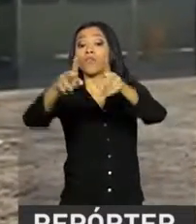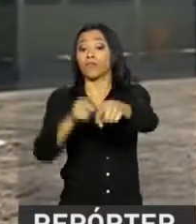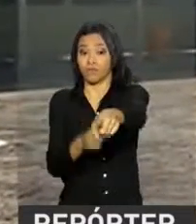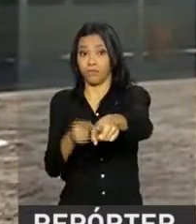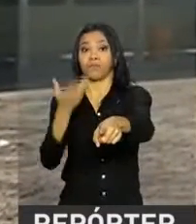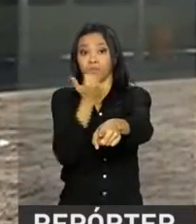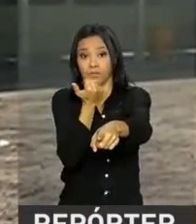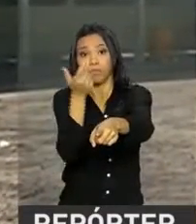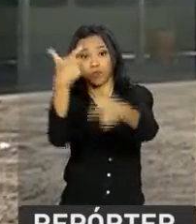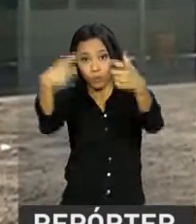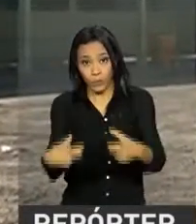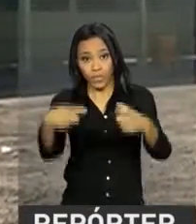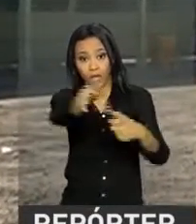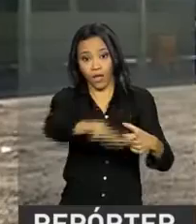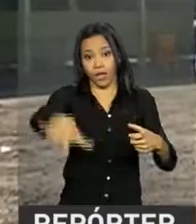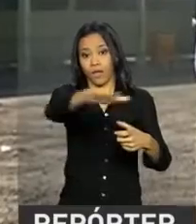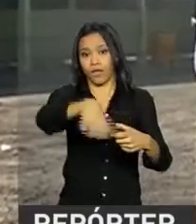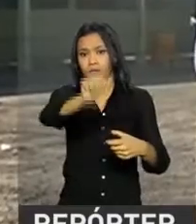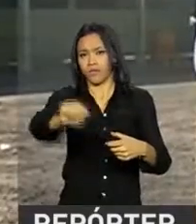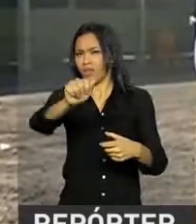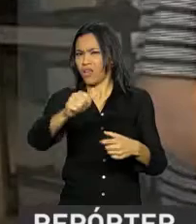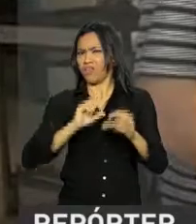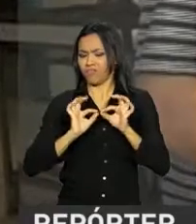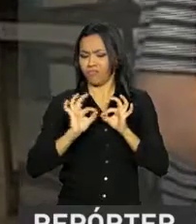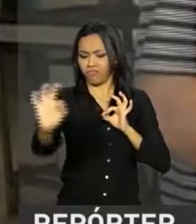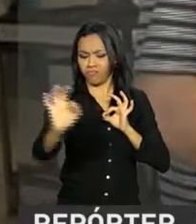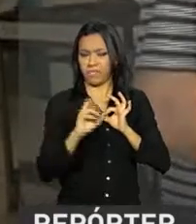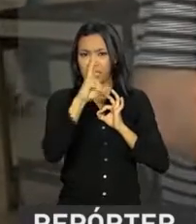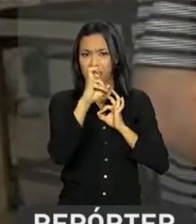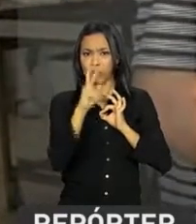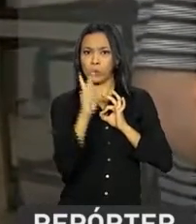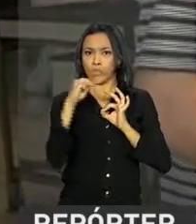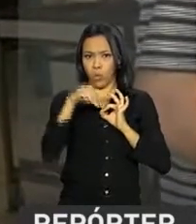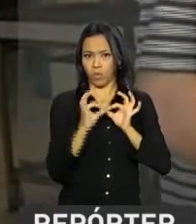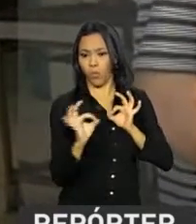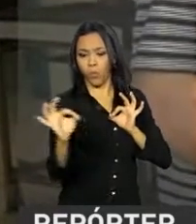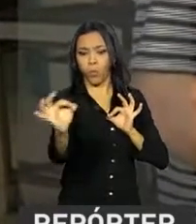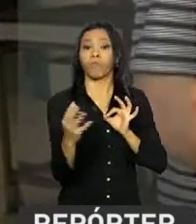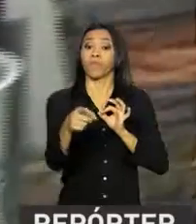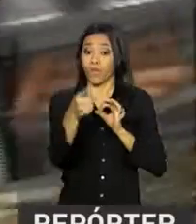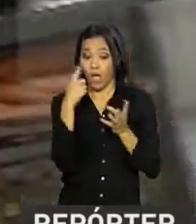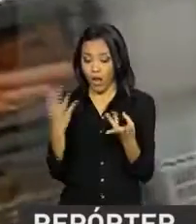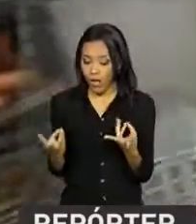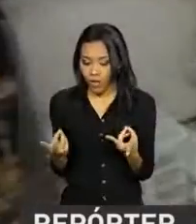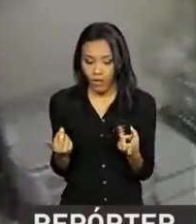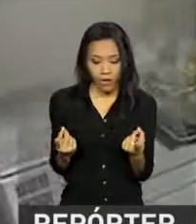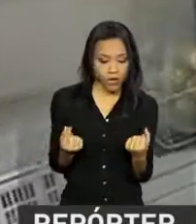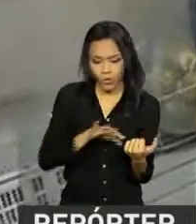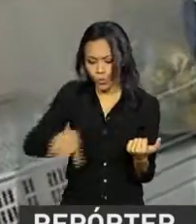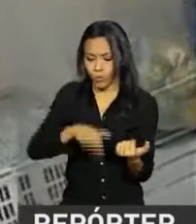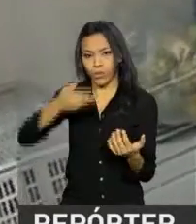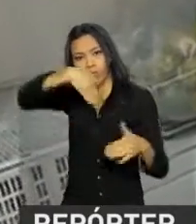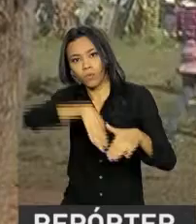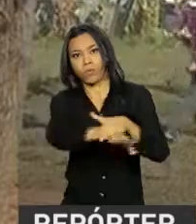adolescente italianos é de mais ou menos cinco quilômetros a equipe confere a lista de produtos e guarda tudo no lugar